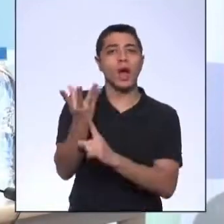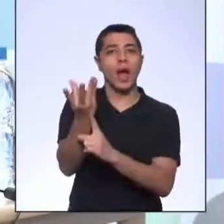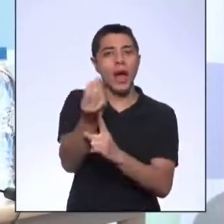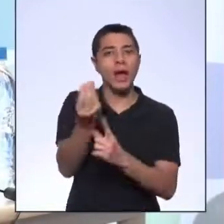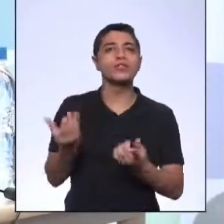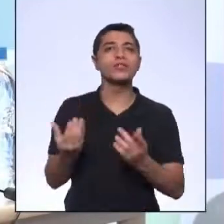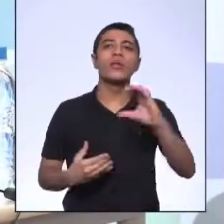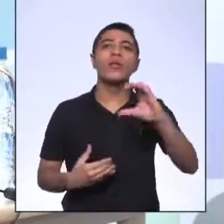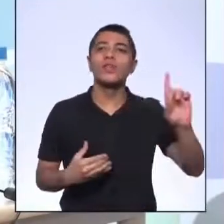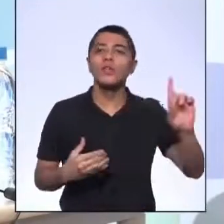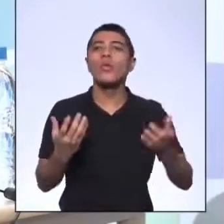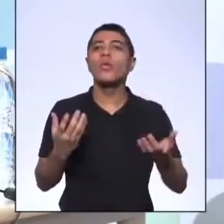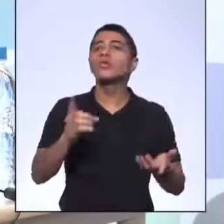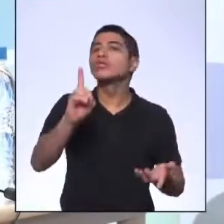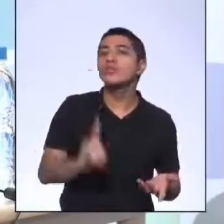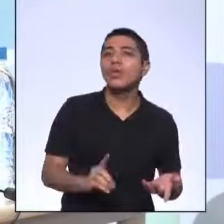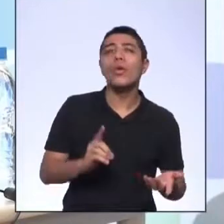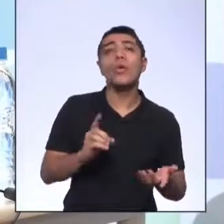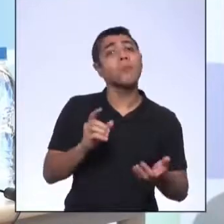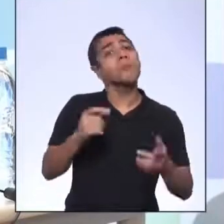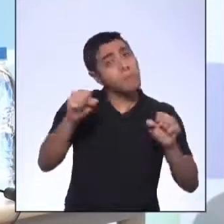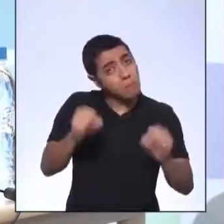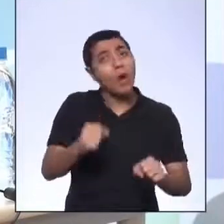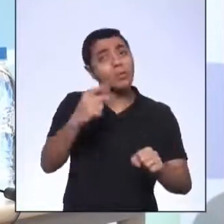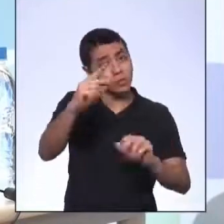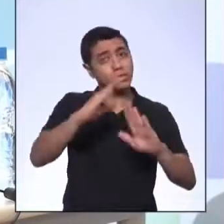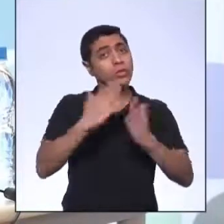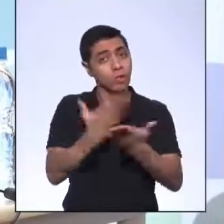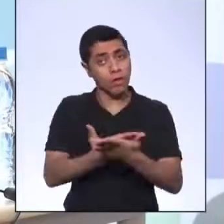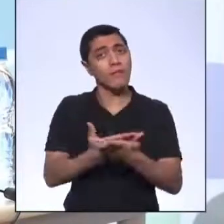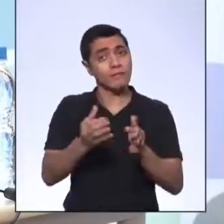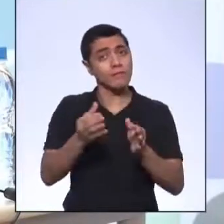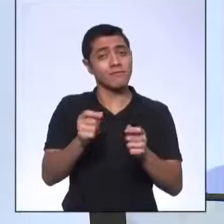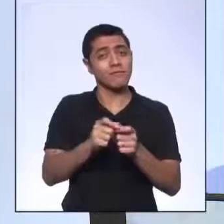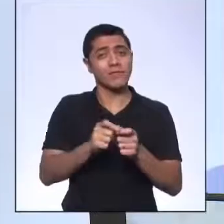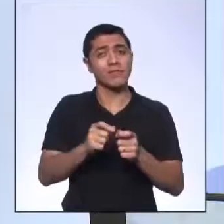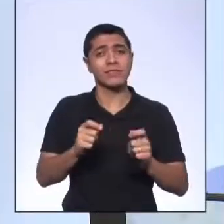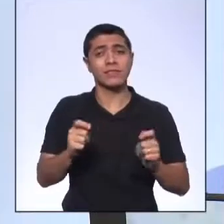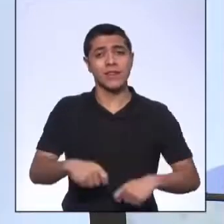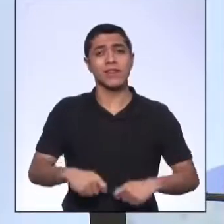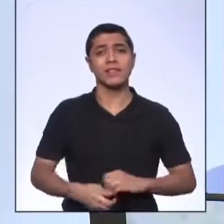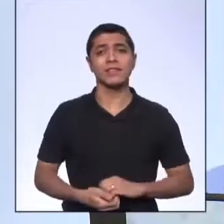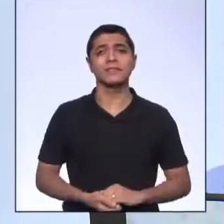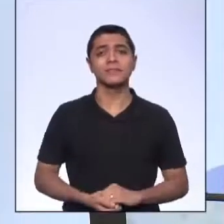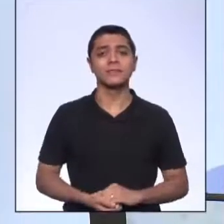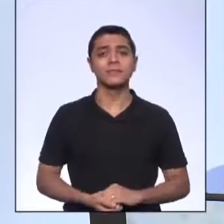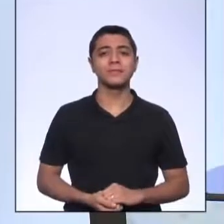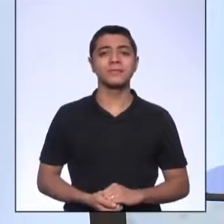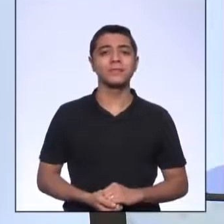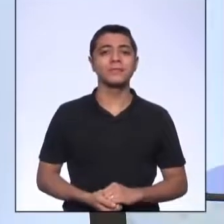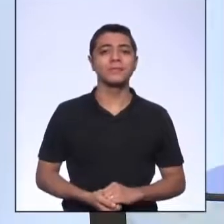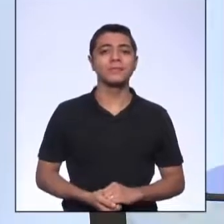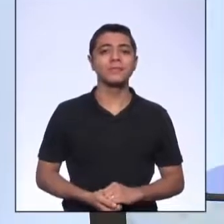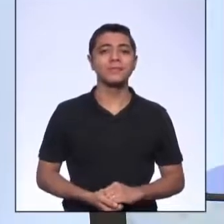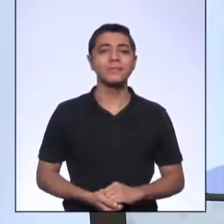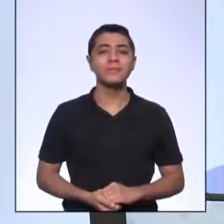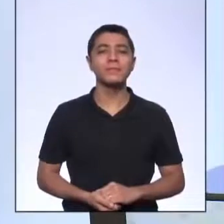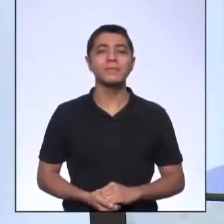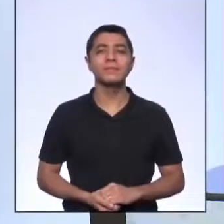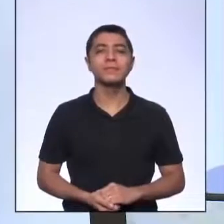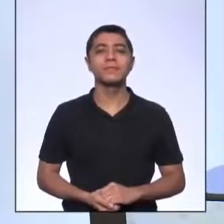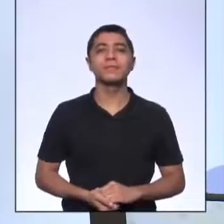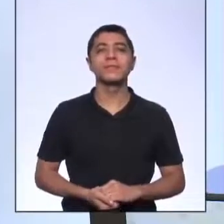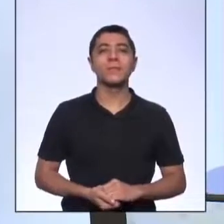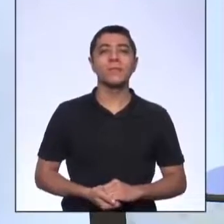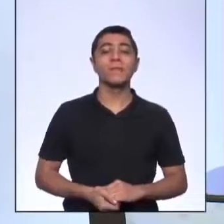pode virar uma um evento na sua escola vamos e criando o significado